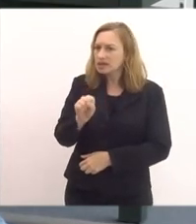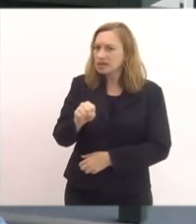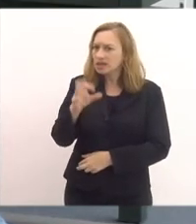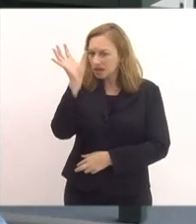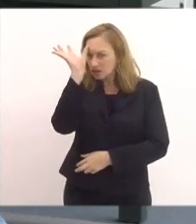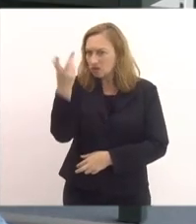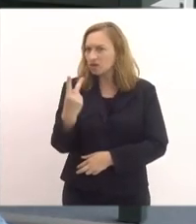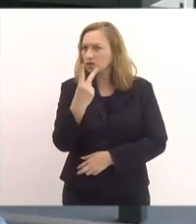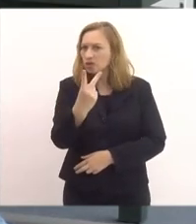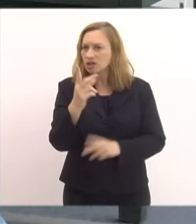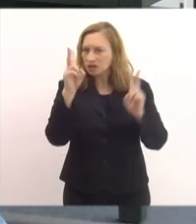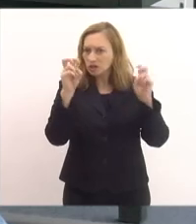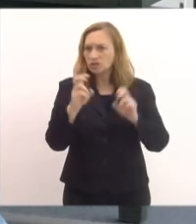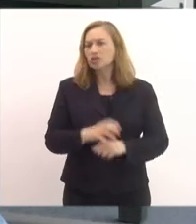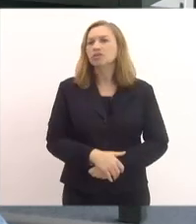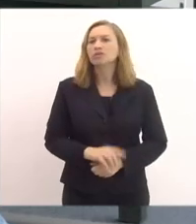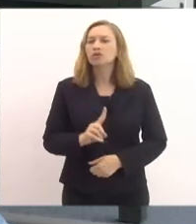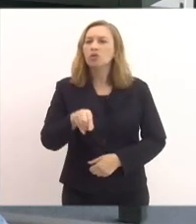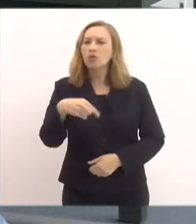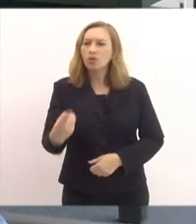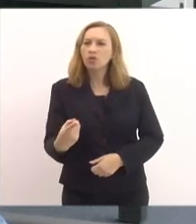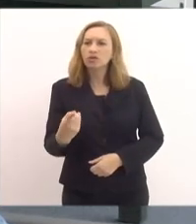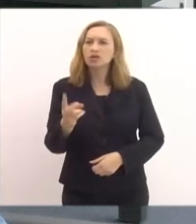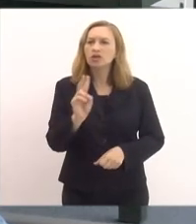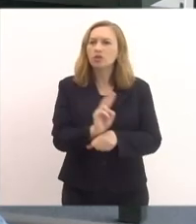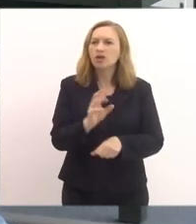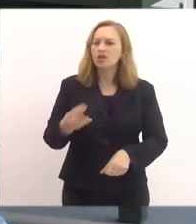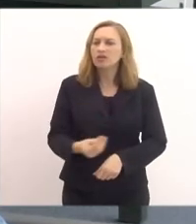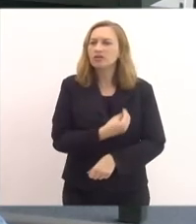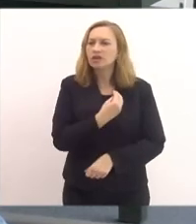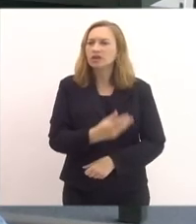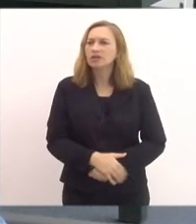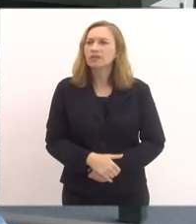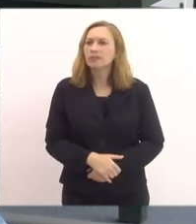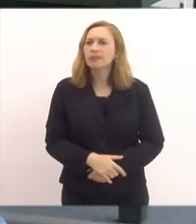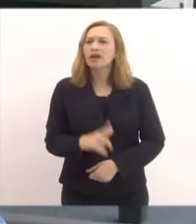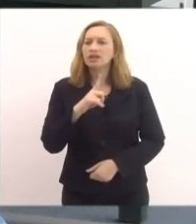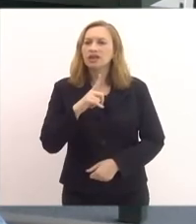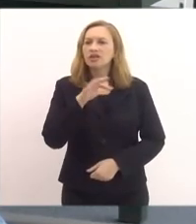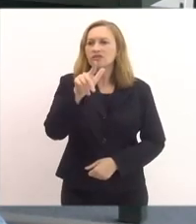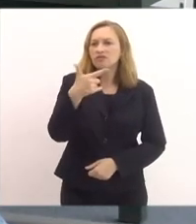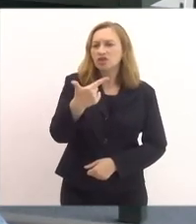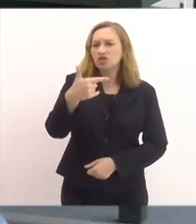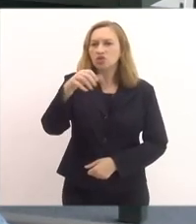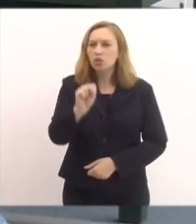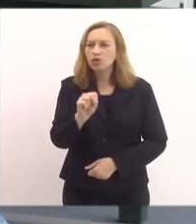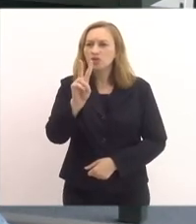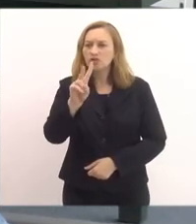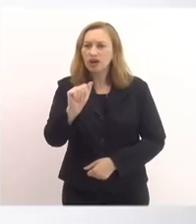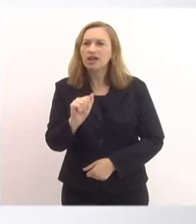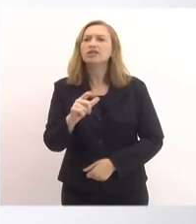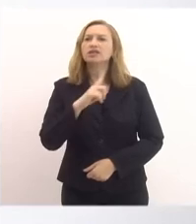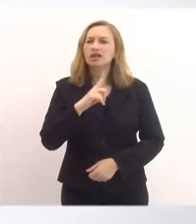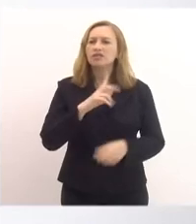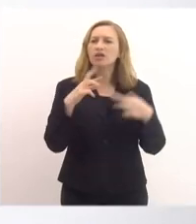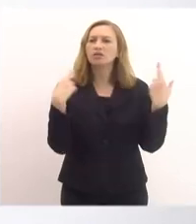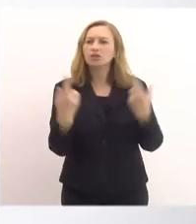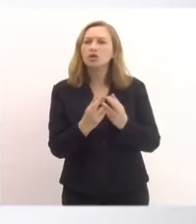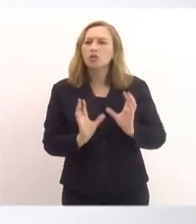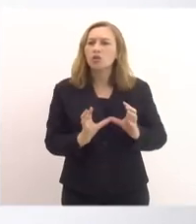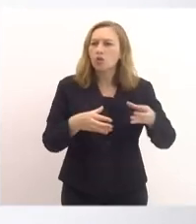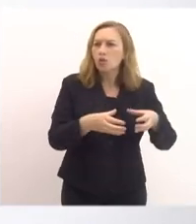resolver duas questões. E o próximo é guarda-vidas? Guarda-vidas, a gente tem 28 vagas. Teve a reunião com a